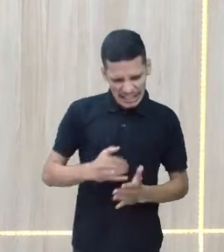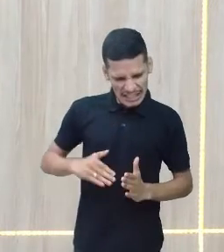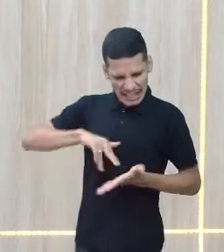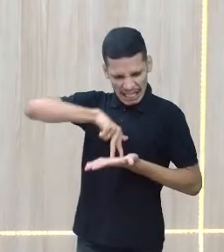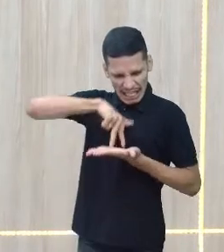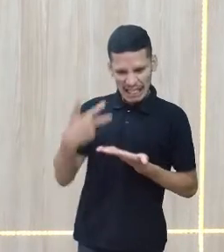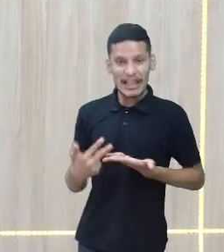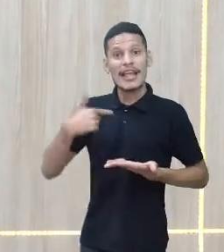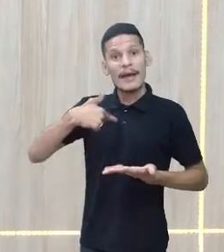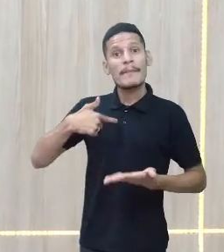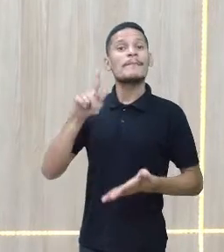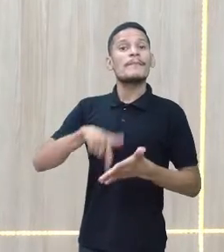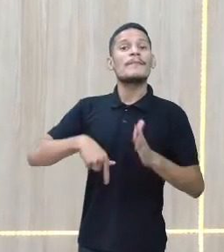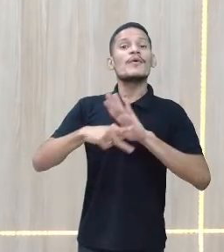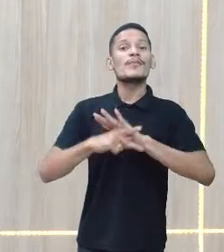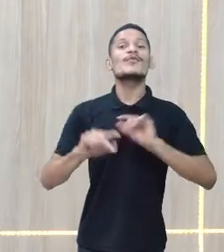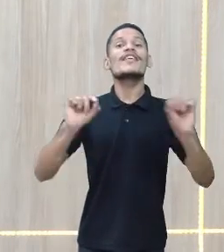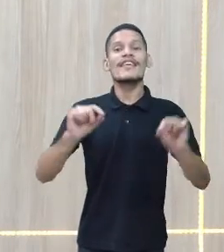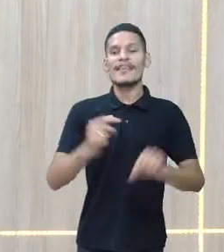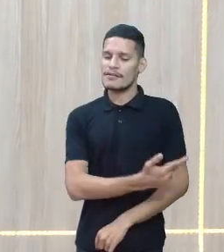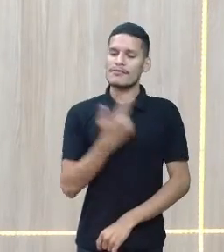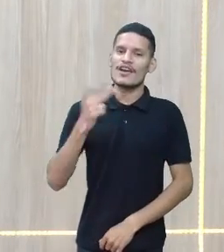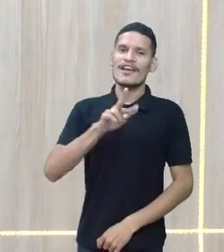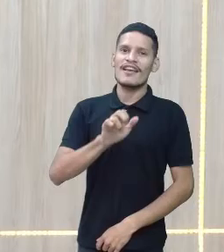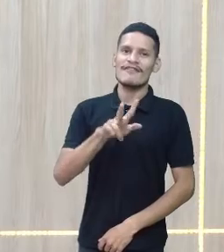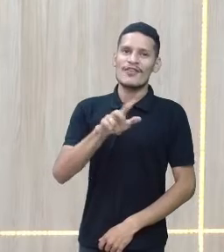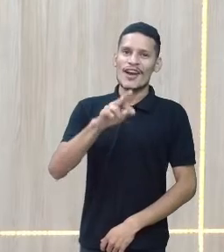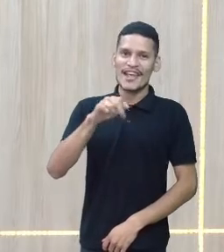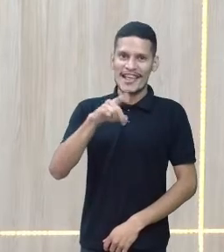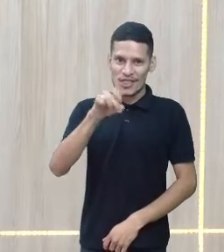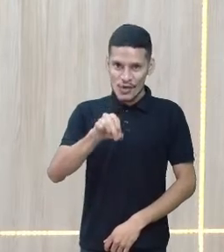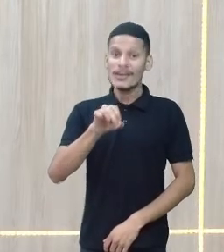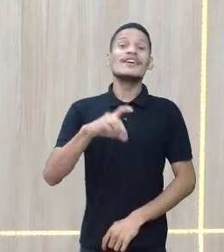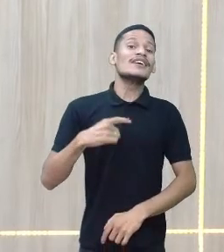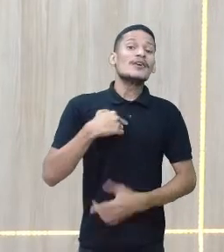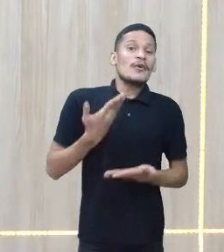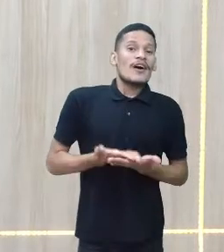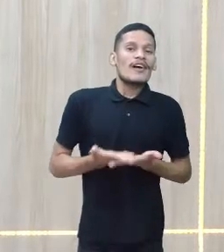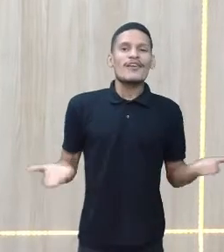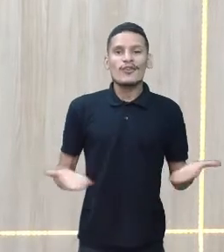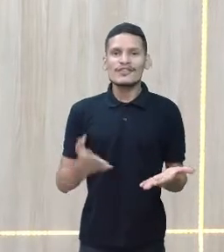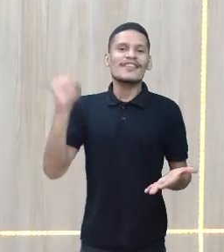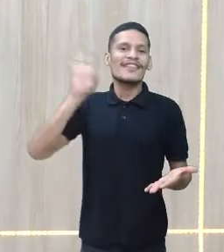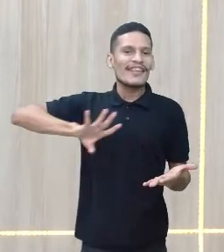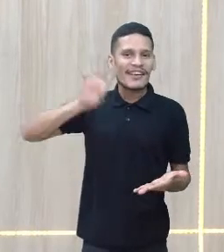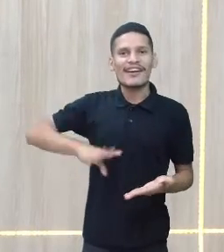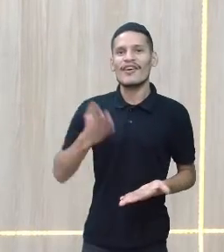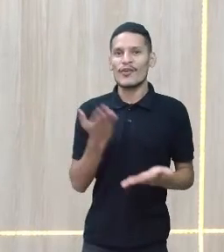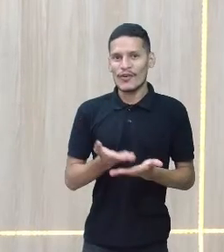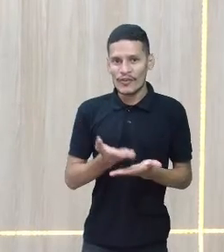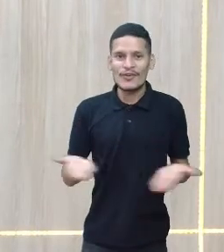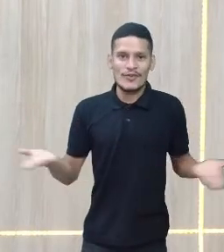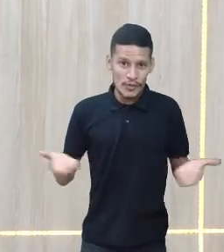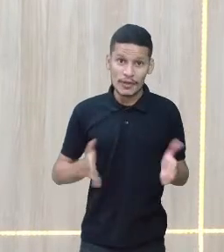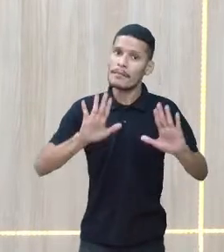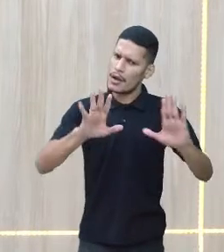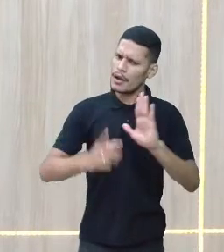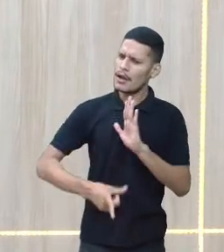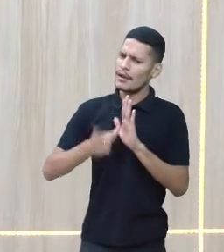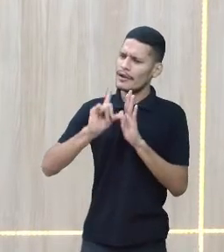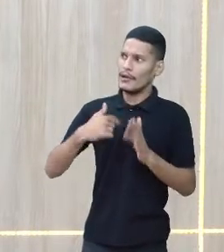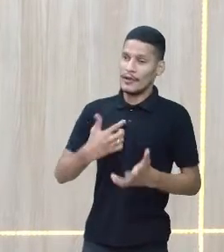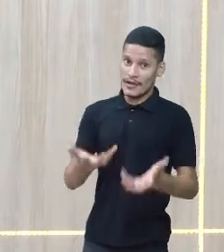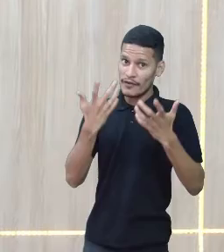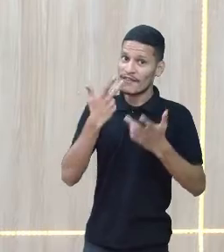pênalti, viu? Me chamo Revoredo, a aula de hoje tem muita coisa massa. Mas antes, eu quero dizer a